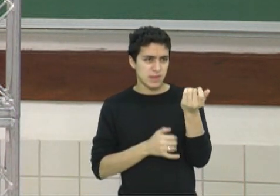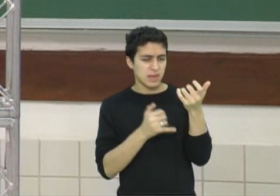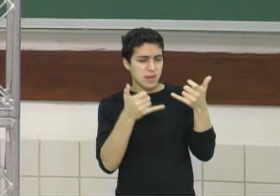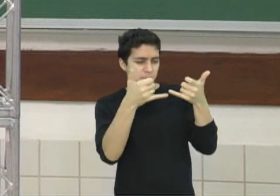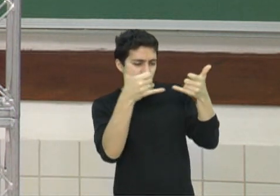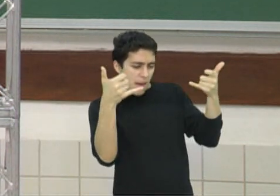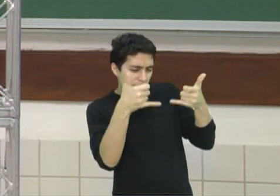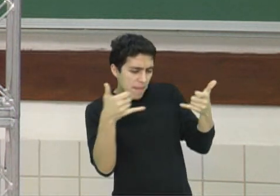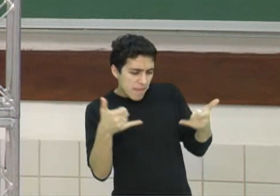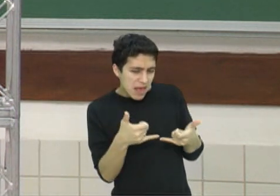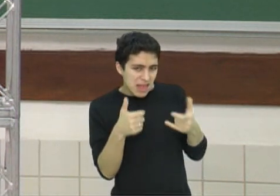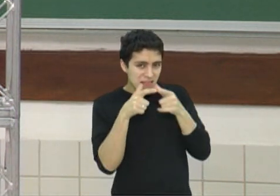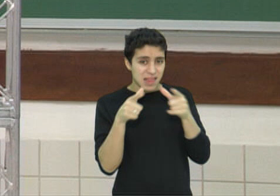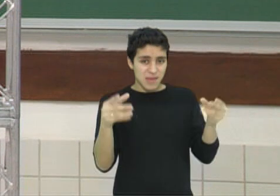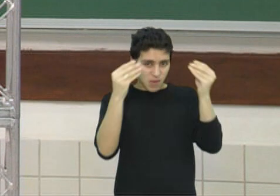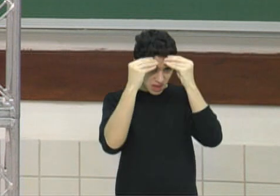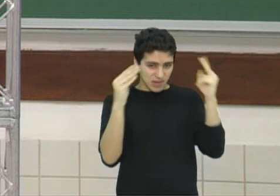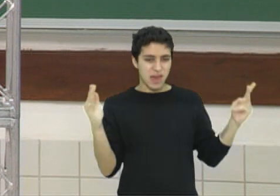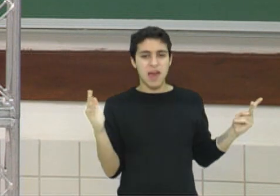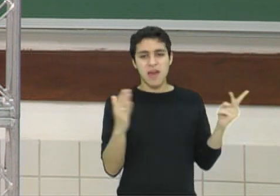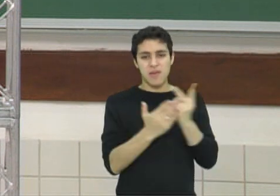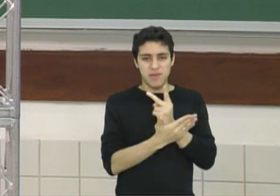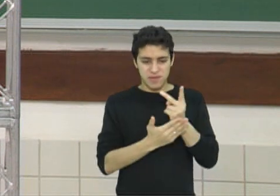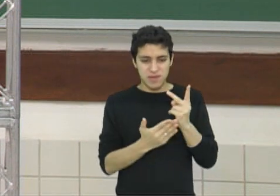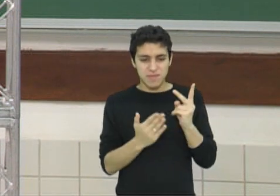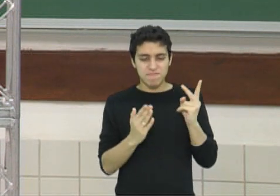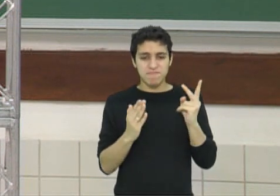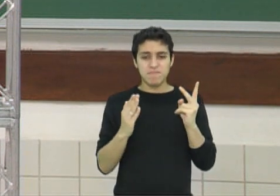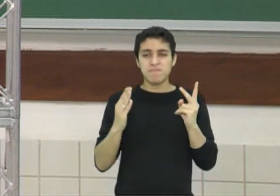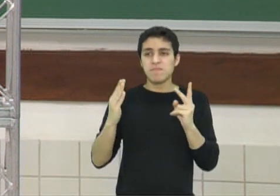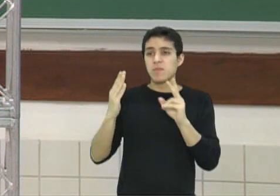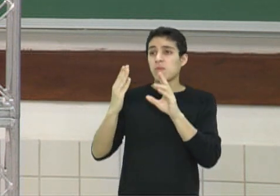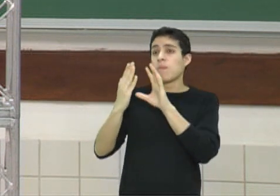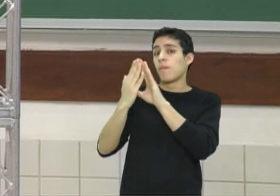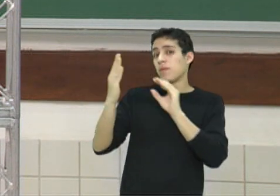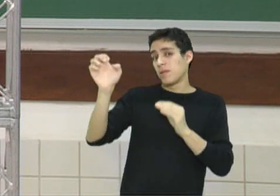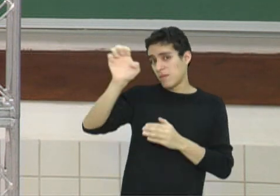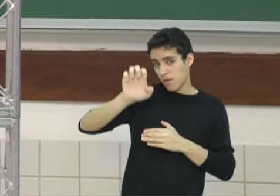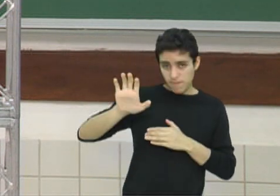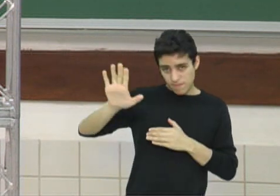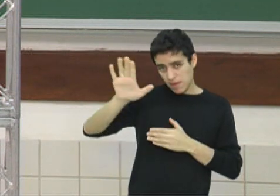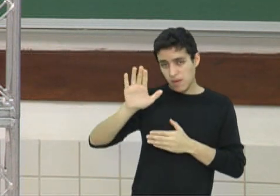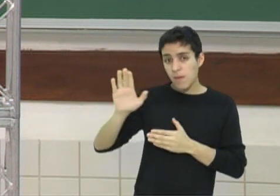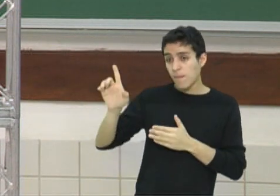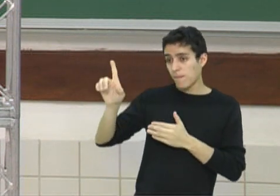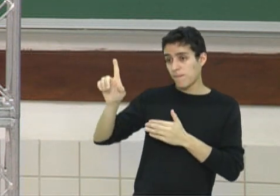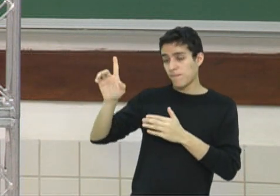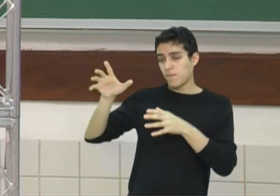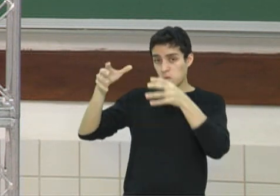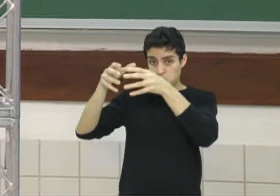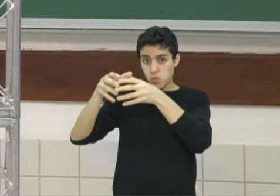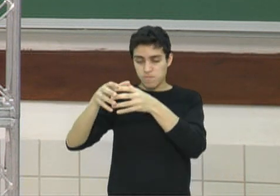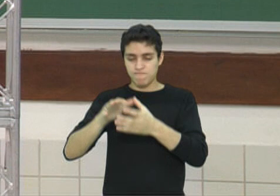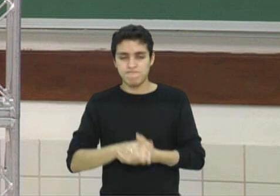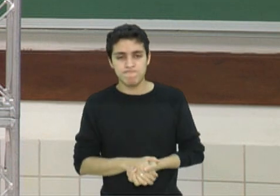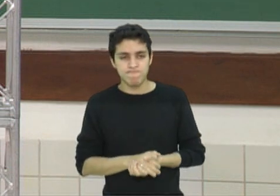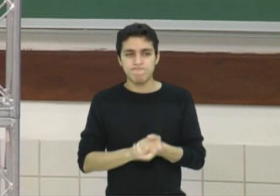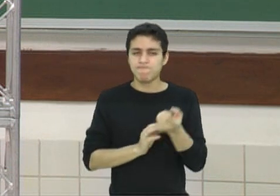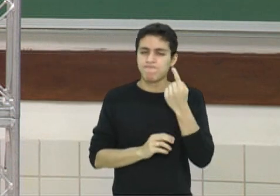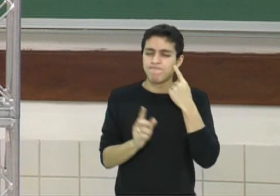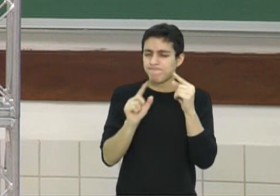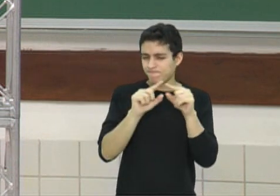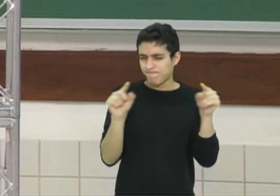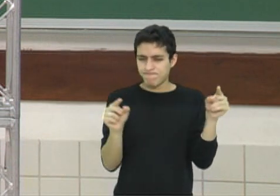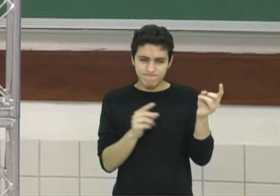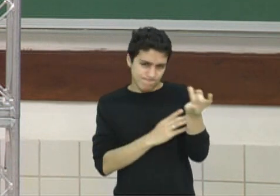linhas de linguagem que aconteceram nas vanguardas europeias. Para vocês terem ela em mente, eu criei essa frase que fica muito